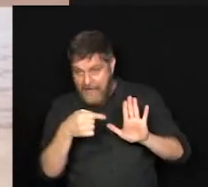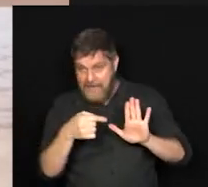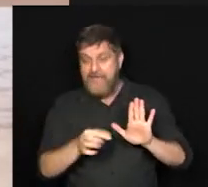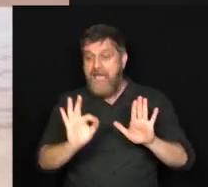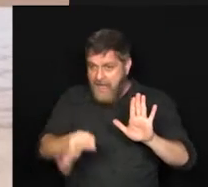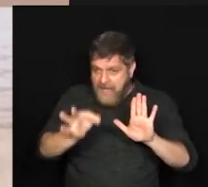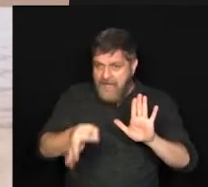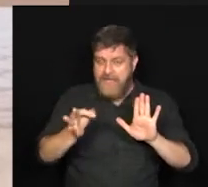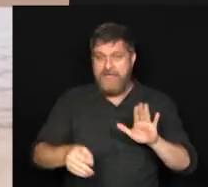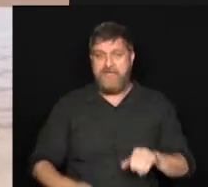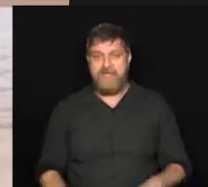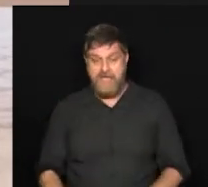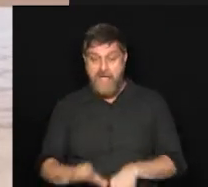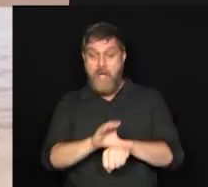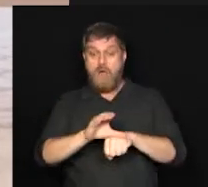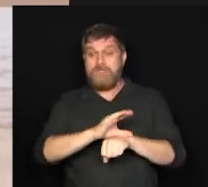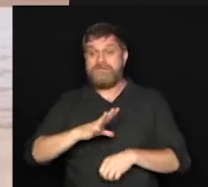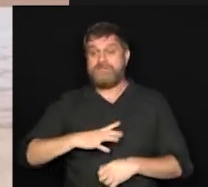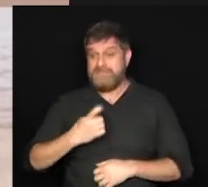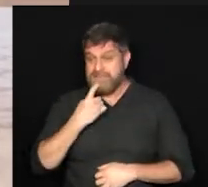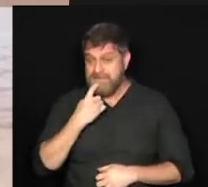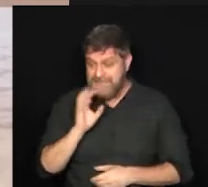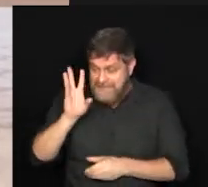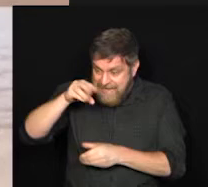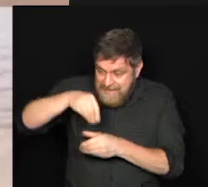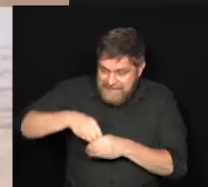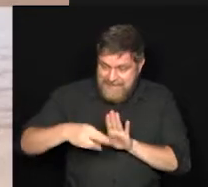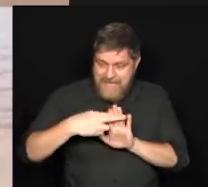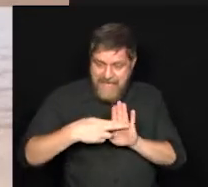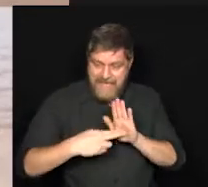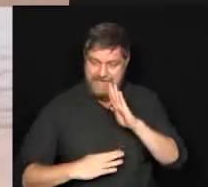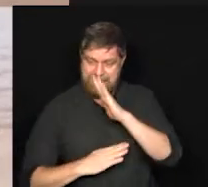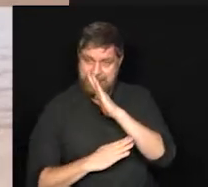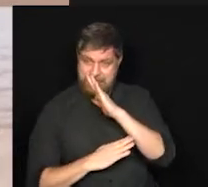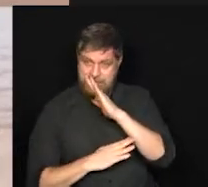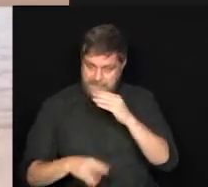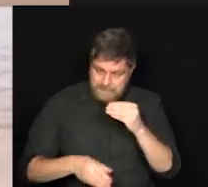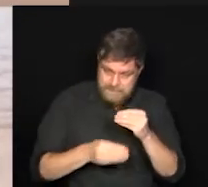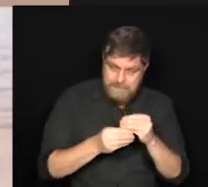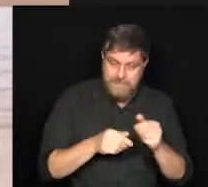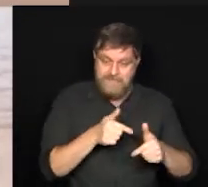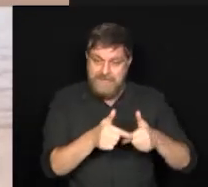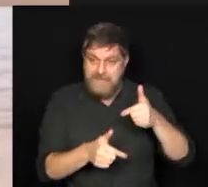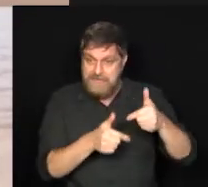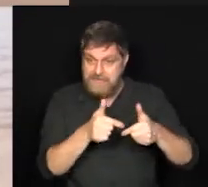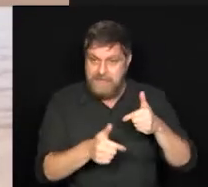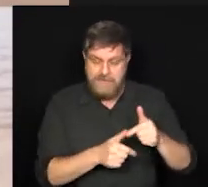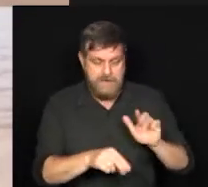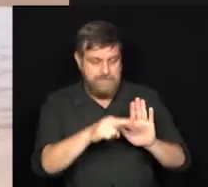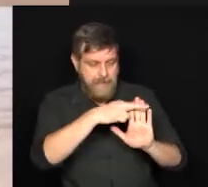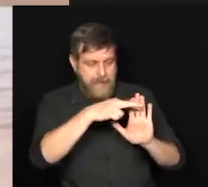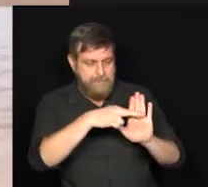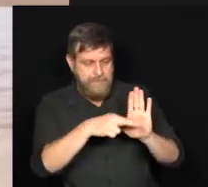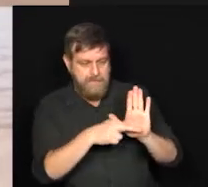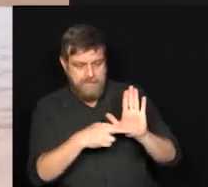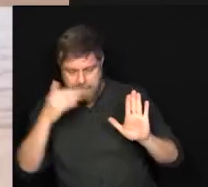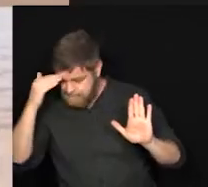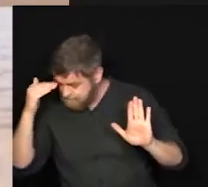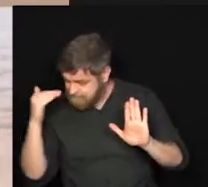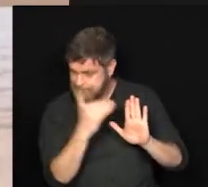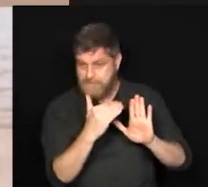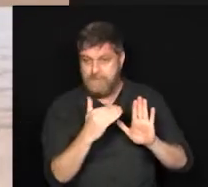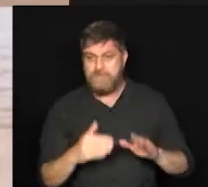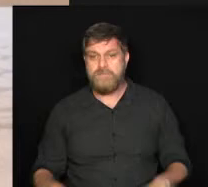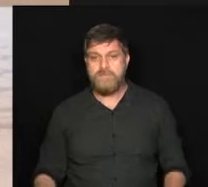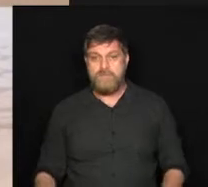de Campinas, e dentro dela tem um regimento interno da Câmara, que deve trabalhar de acordo com essas outras constituições. Por